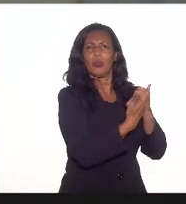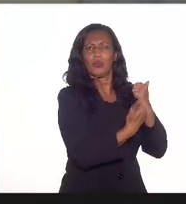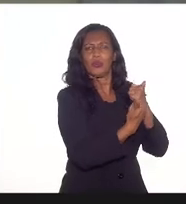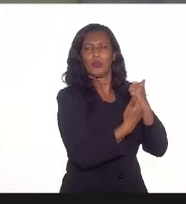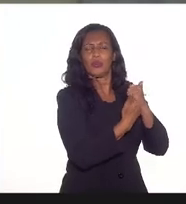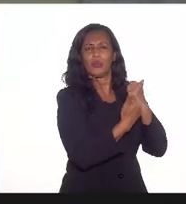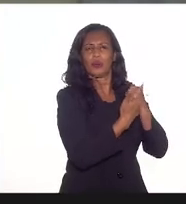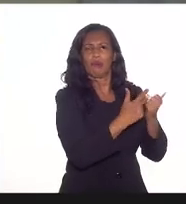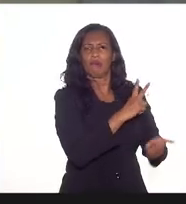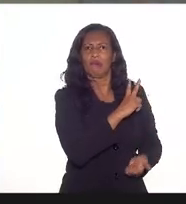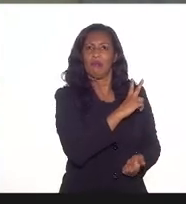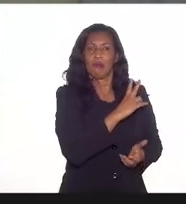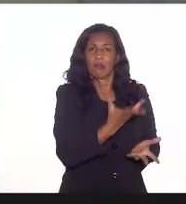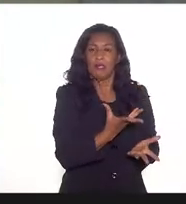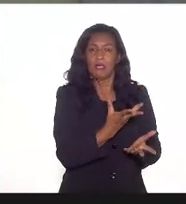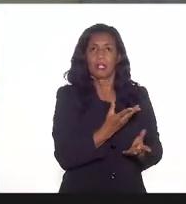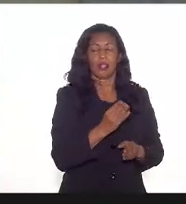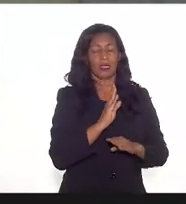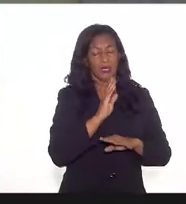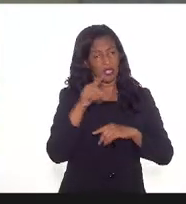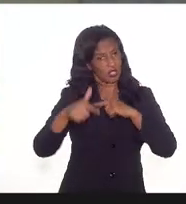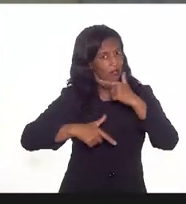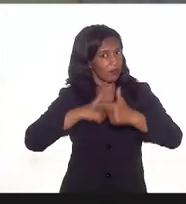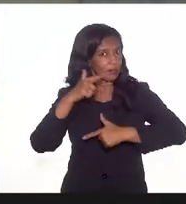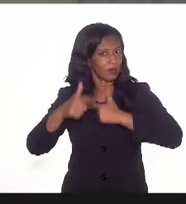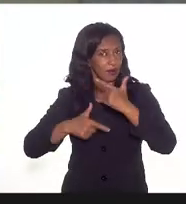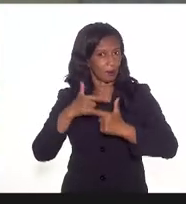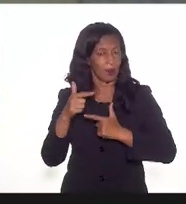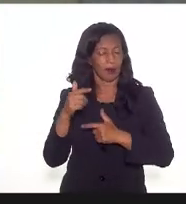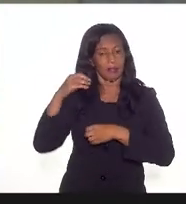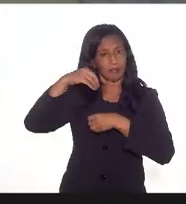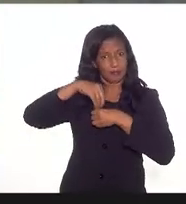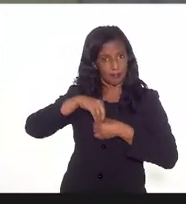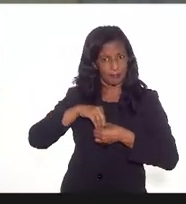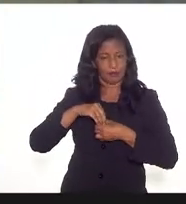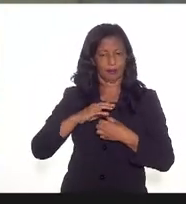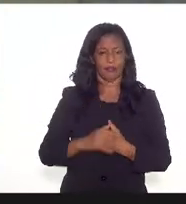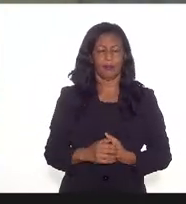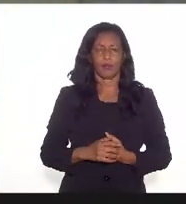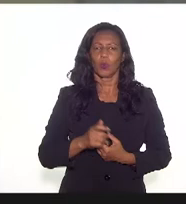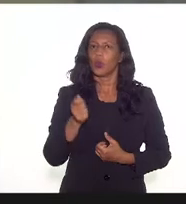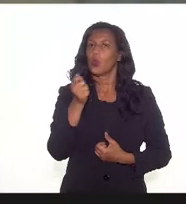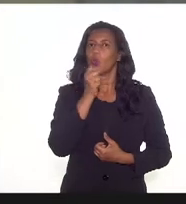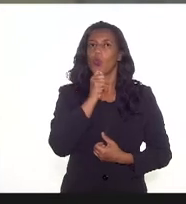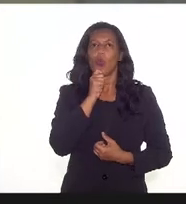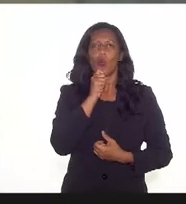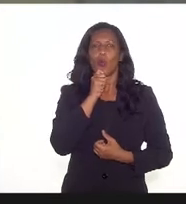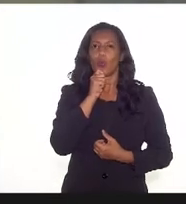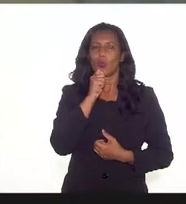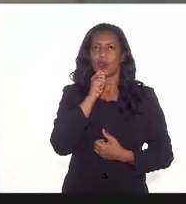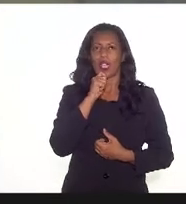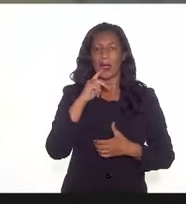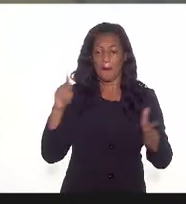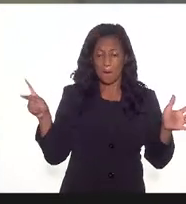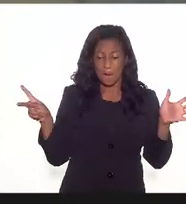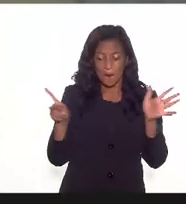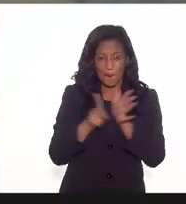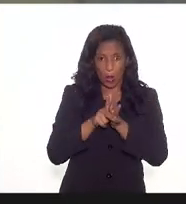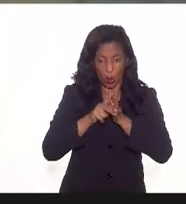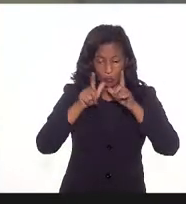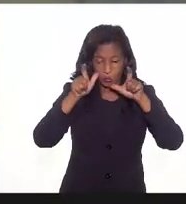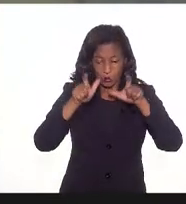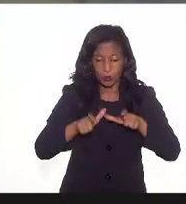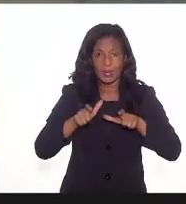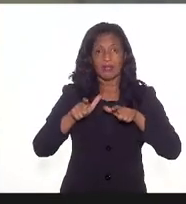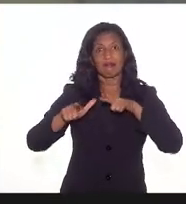privada, que estavam ocupando eventualmente o carro. Mas não havia um corpo instrutivo